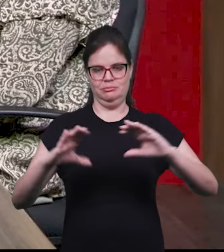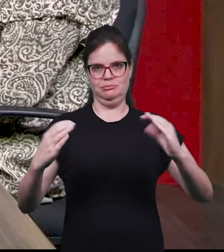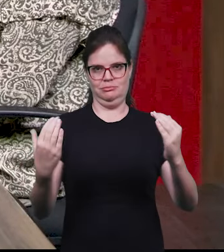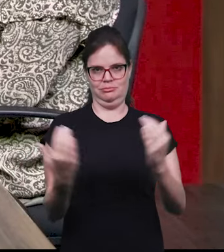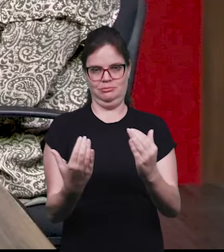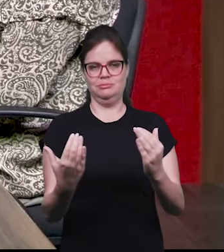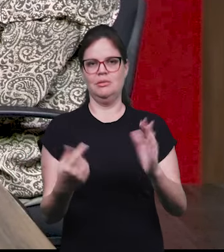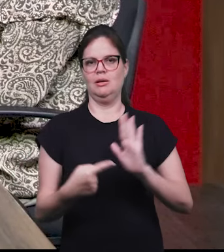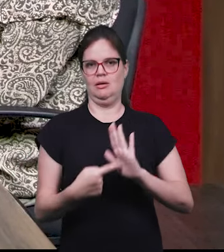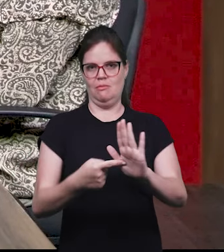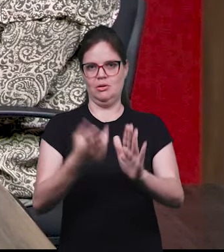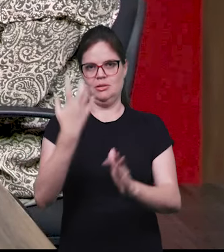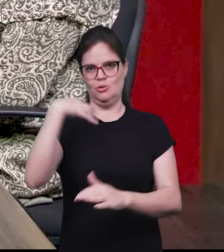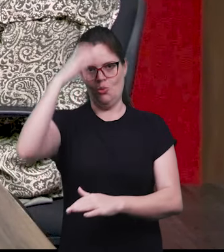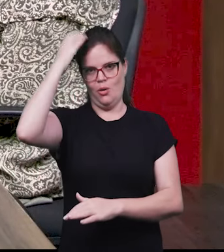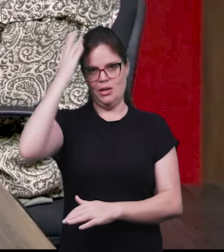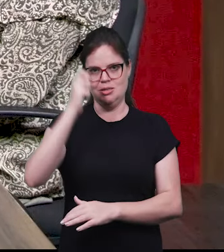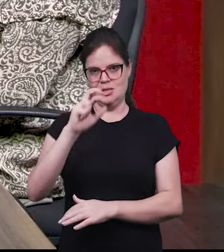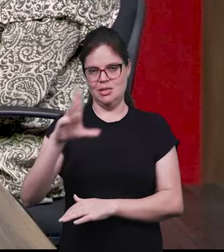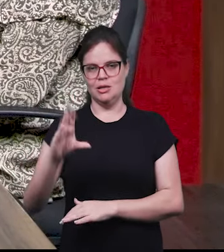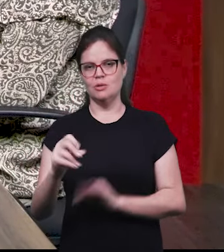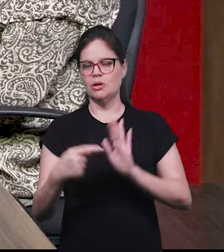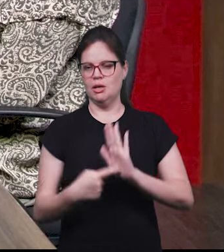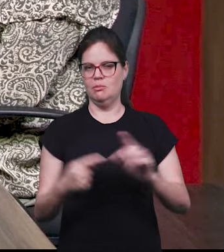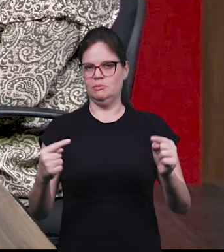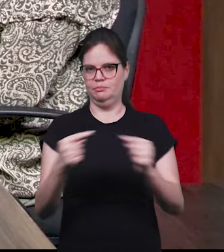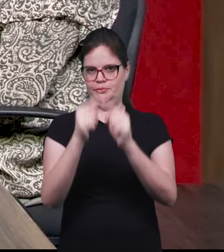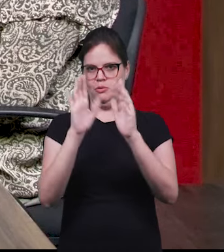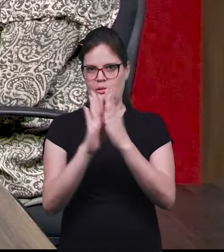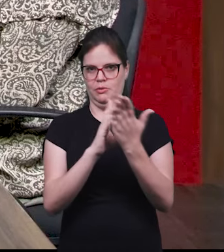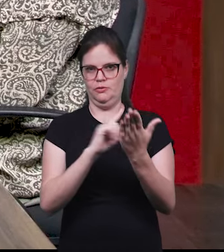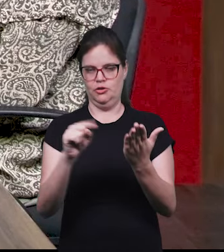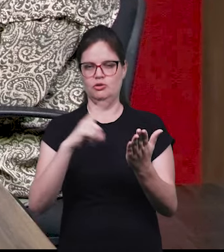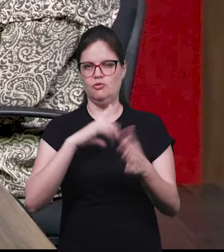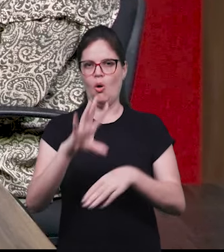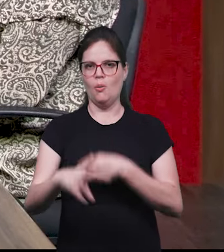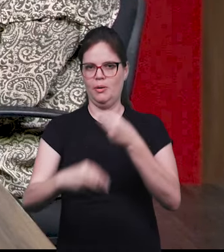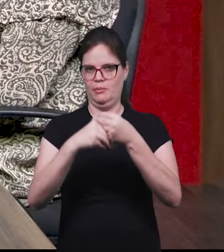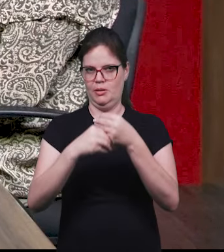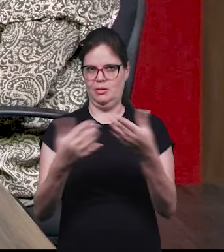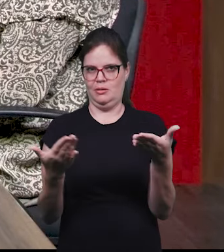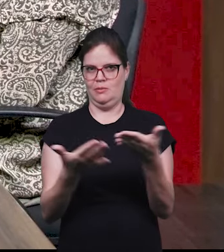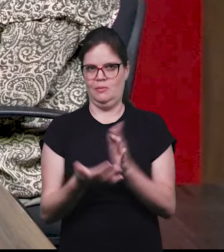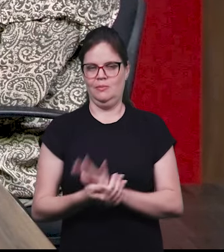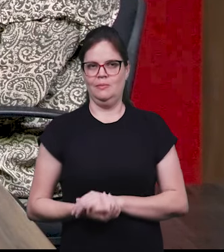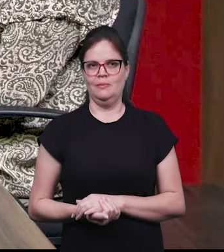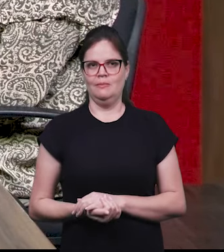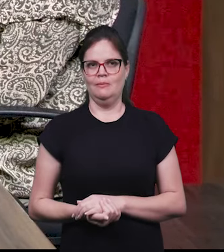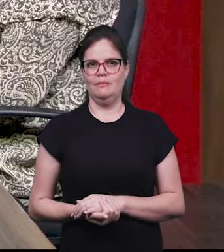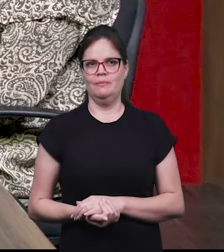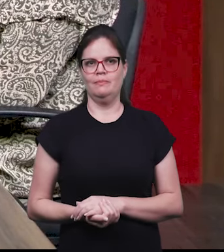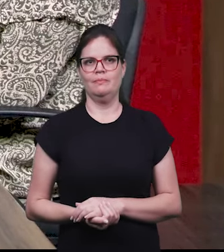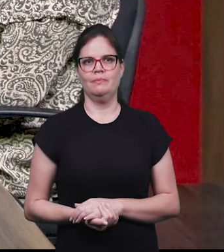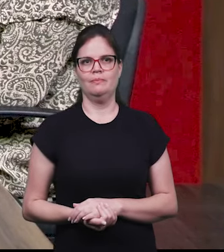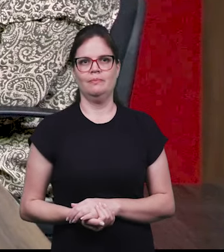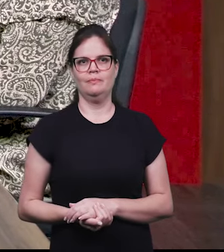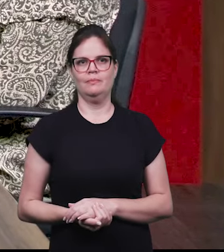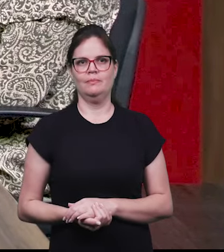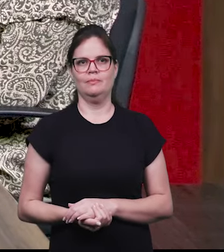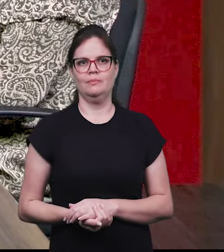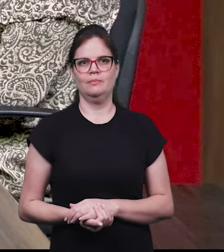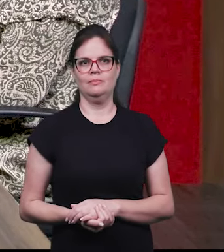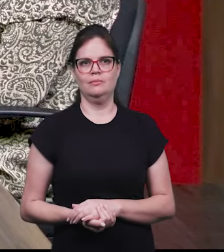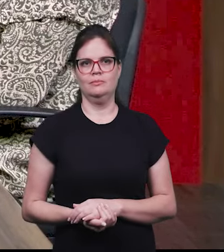que confirmam os escritos da palavra da Bíblia, né? O